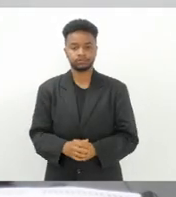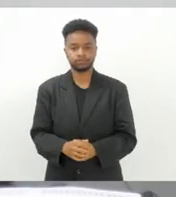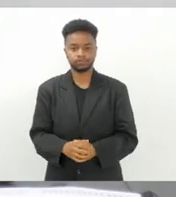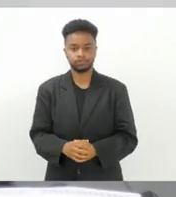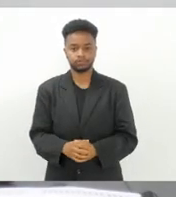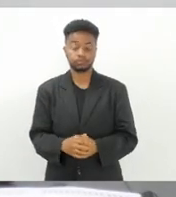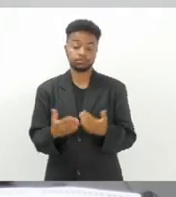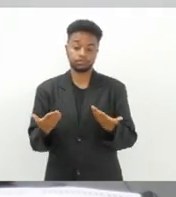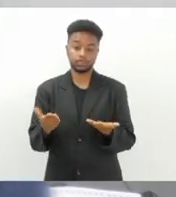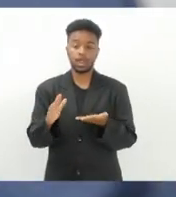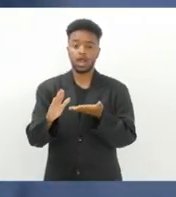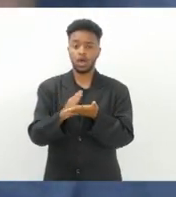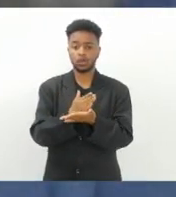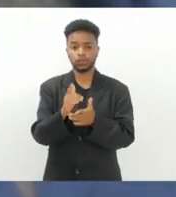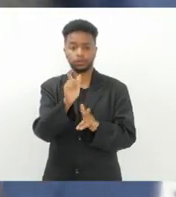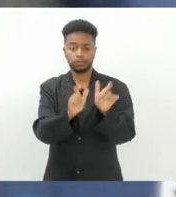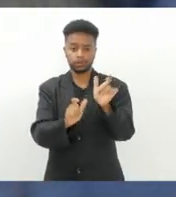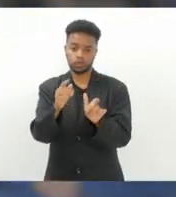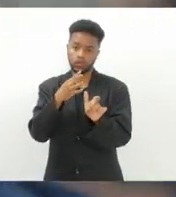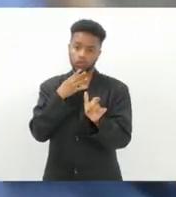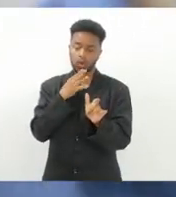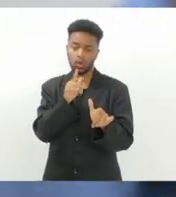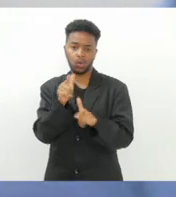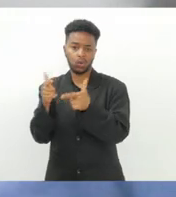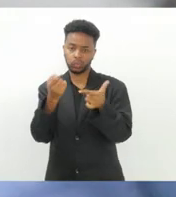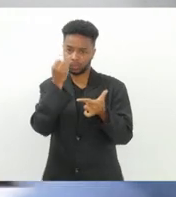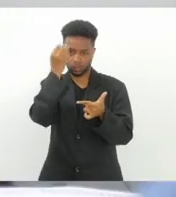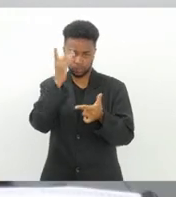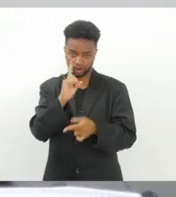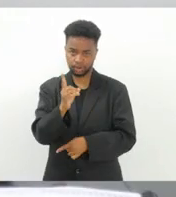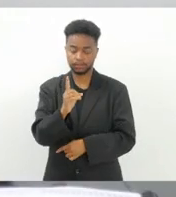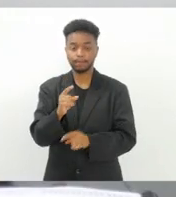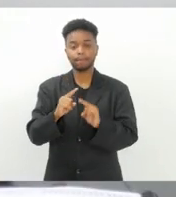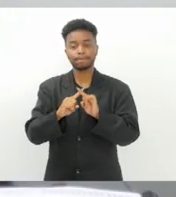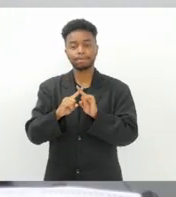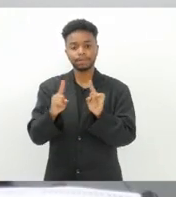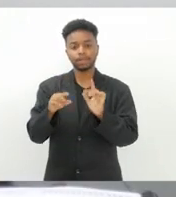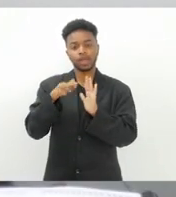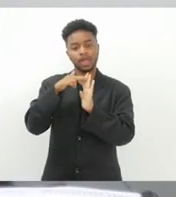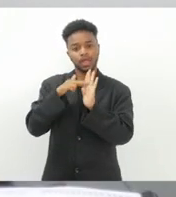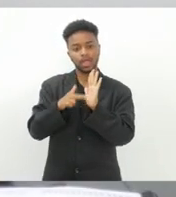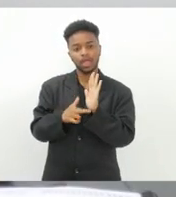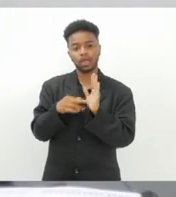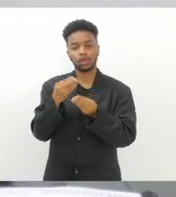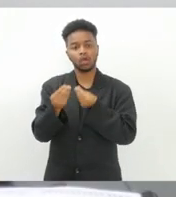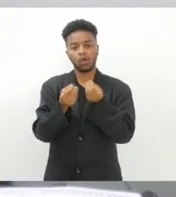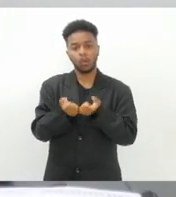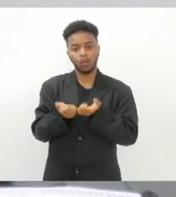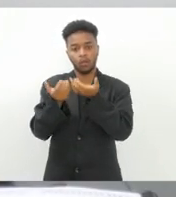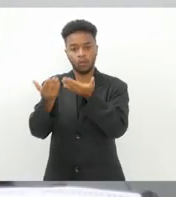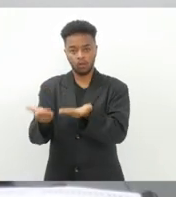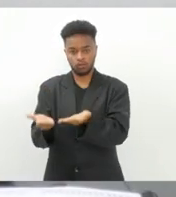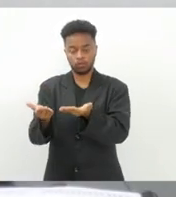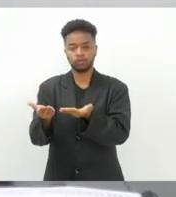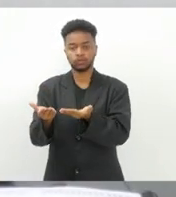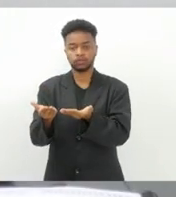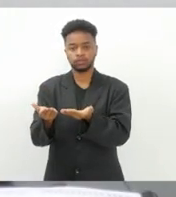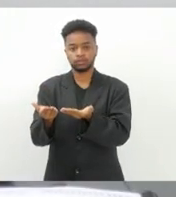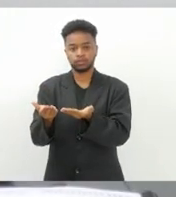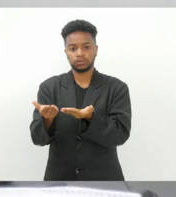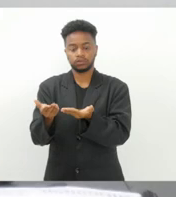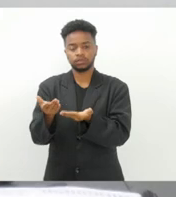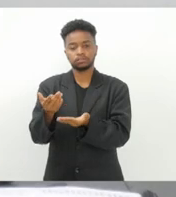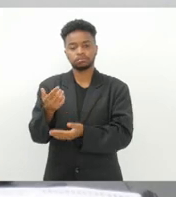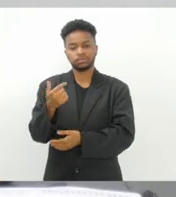Alguns aqui devem conhecer, outros não se lembram. Esse decálogo das oferendas,